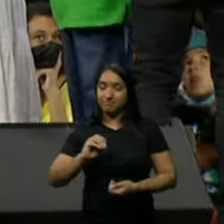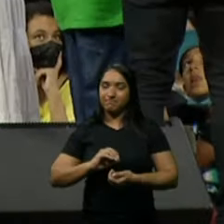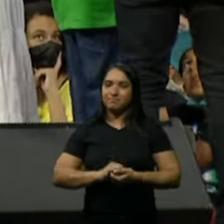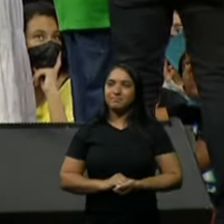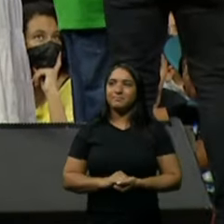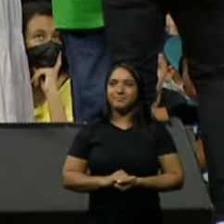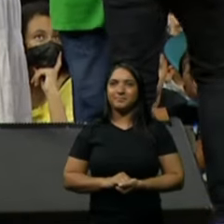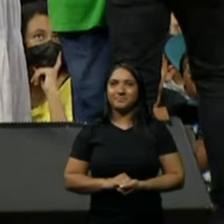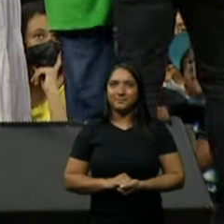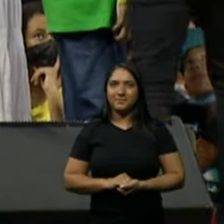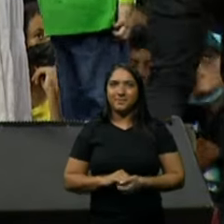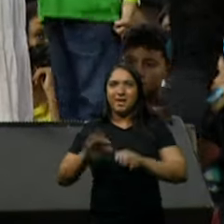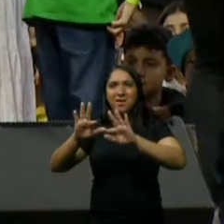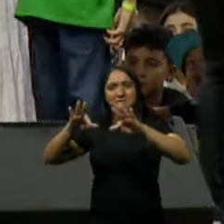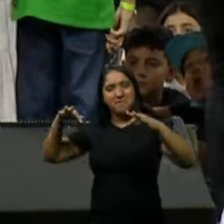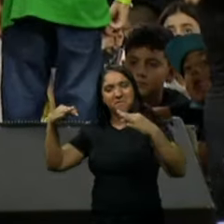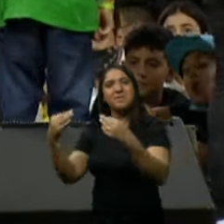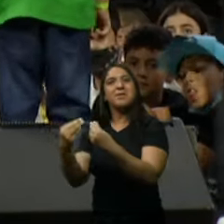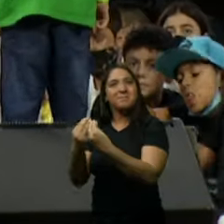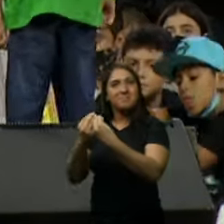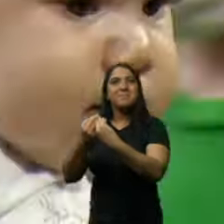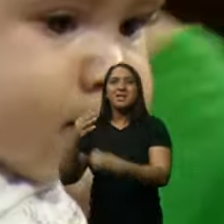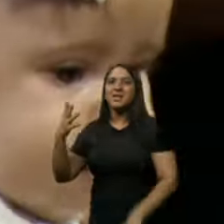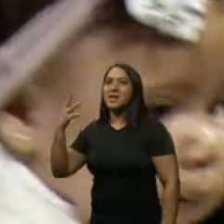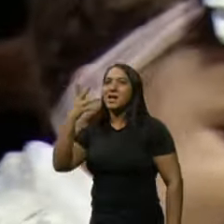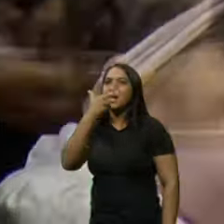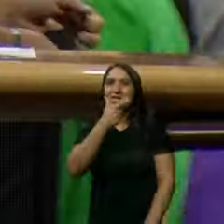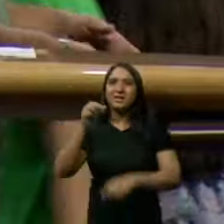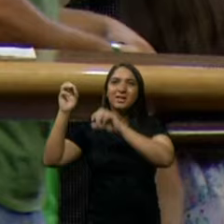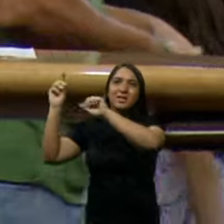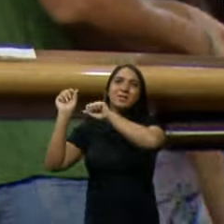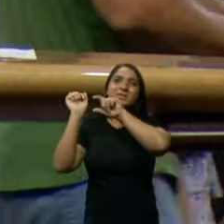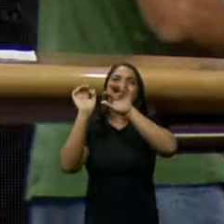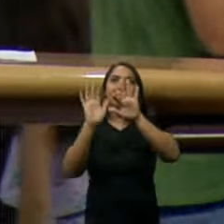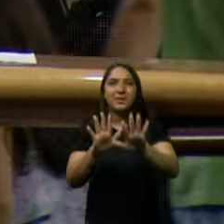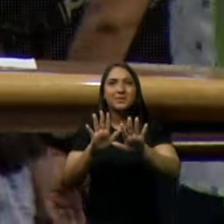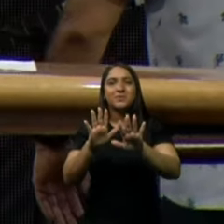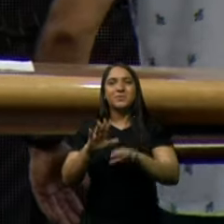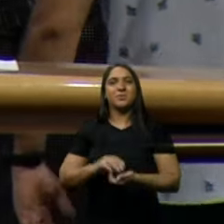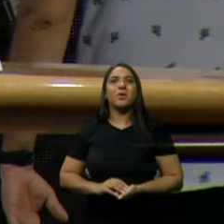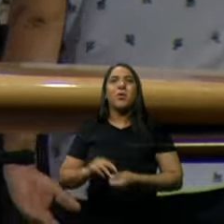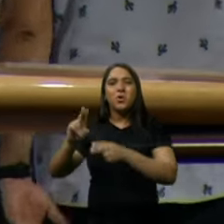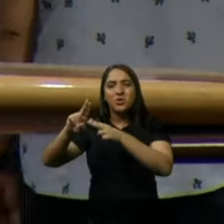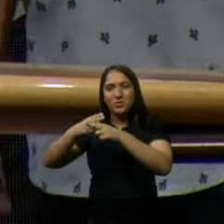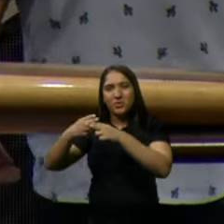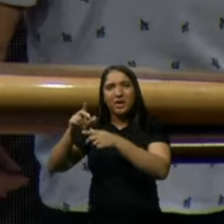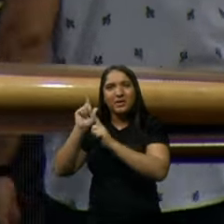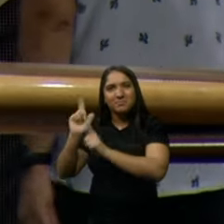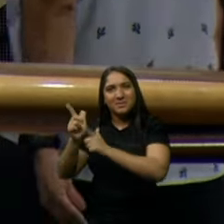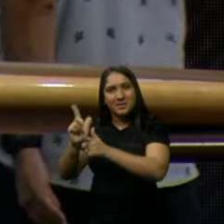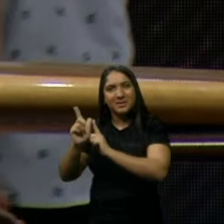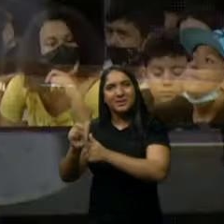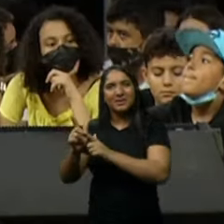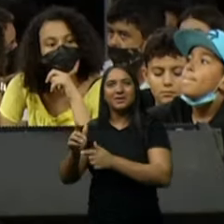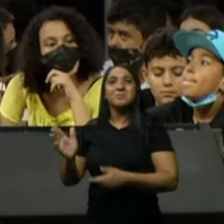Que família linda Deus abençoe chocolate Galak vamos lá